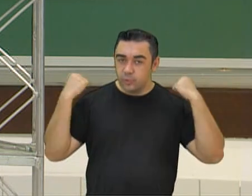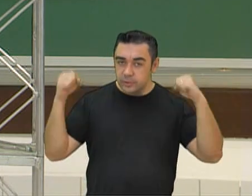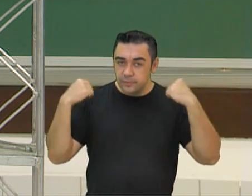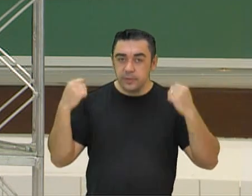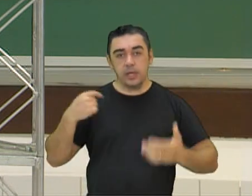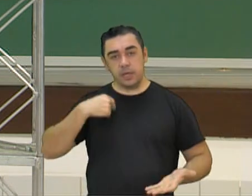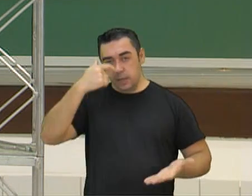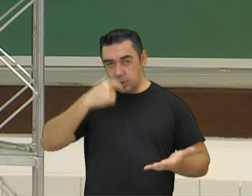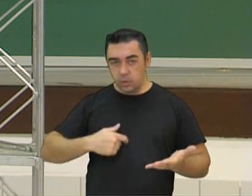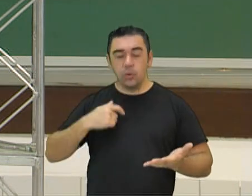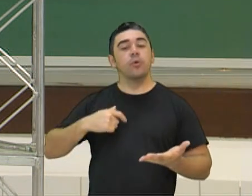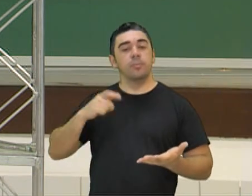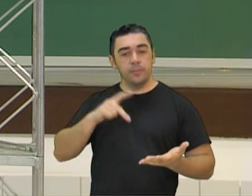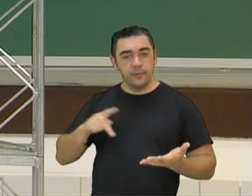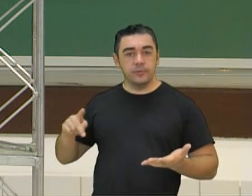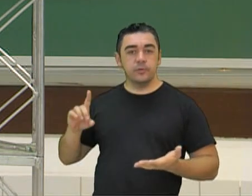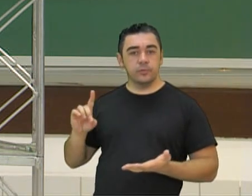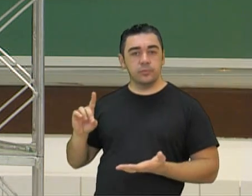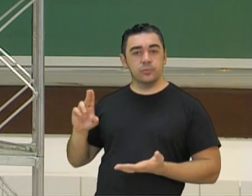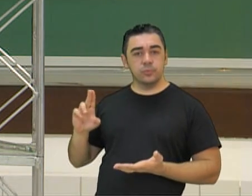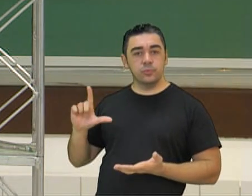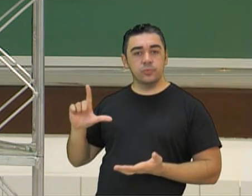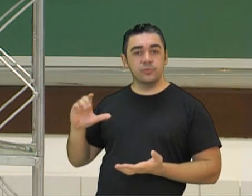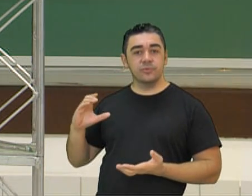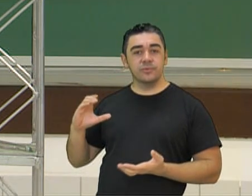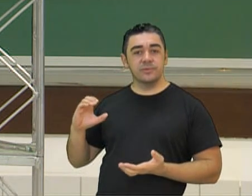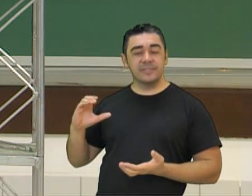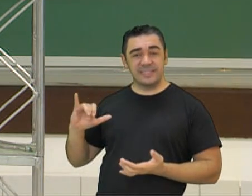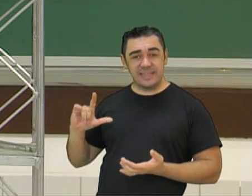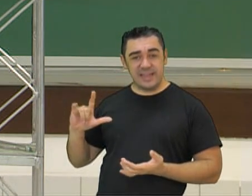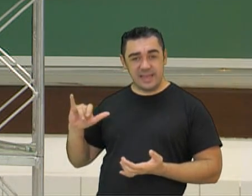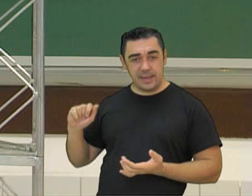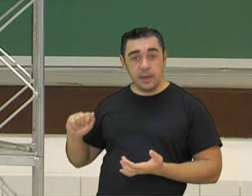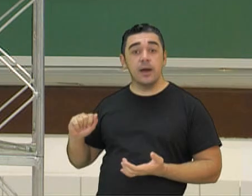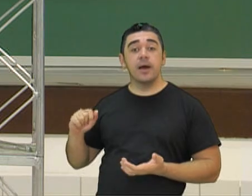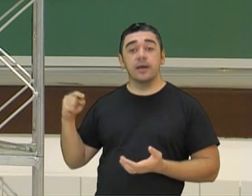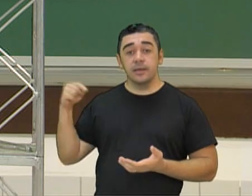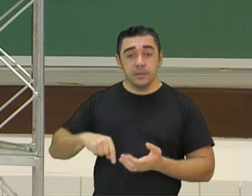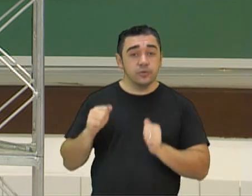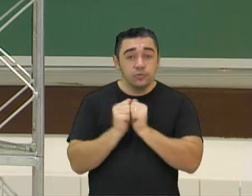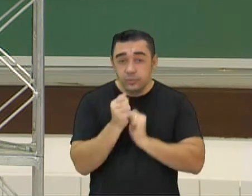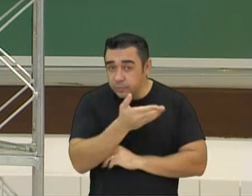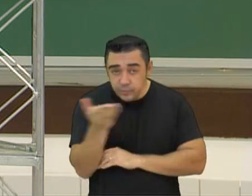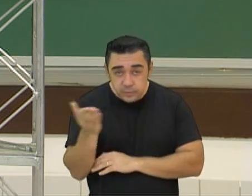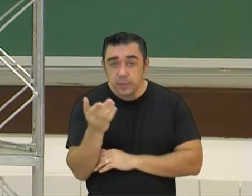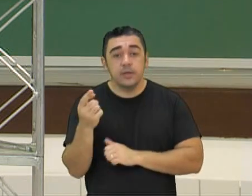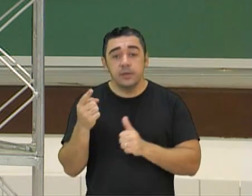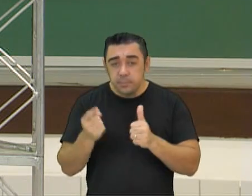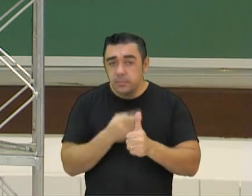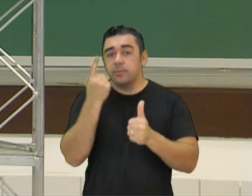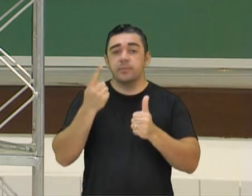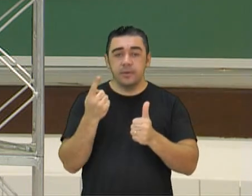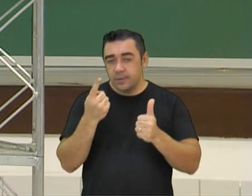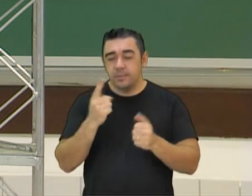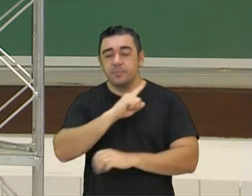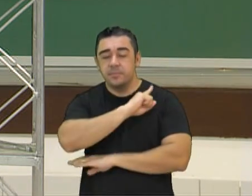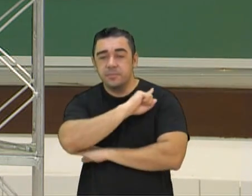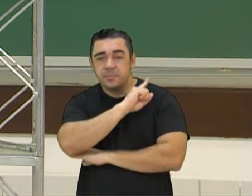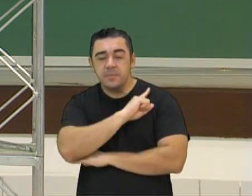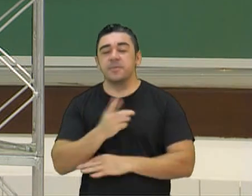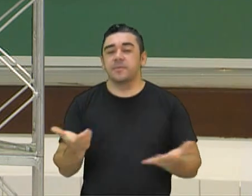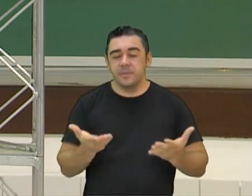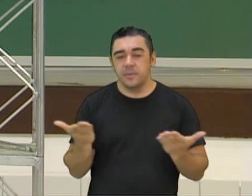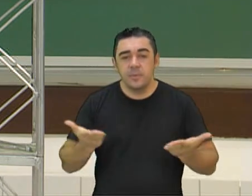Eu, professora Dulcileia, estou aqui com vocês, primeiro ano do ensino médio. E a aula de hoje nossa